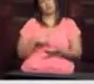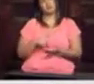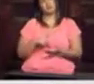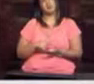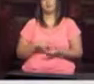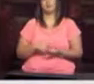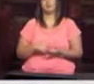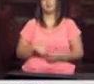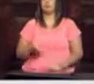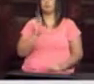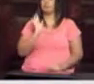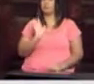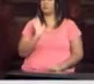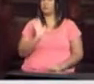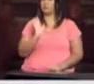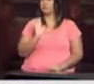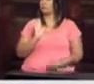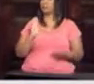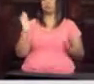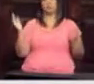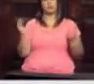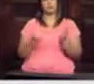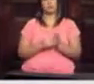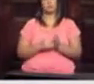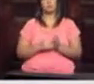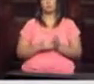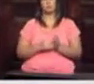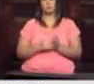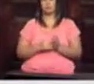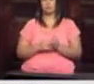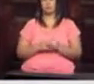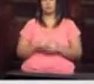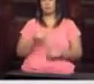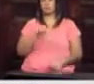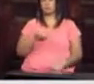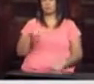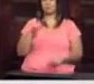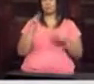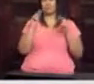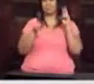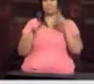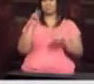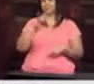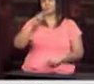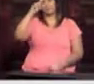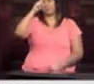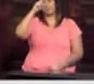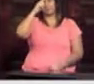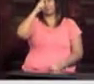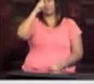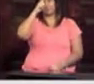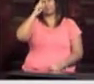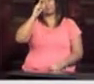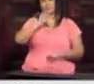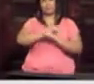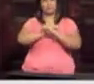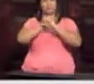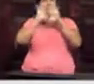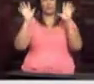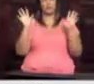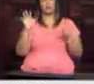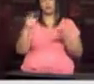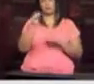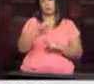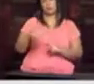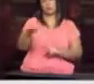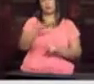Mas, do que isso, deputado doutor Juliana Nelly, nós temos um enfrentamento diário. Claro que toda a sociedade se